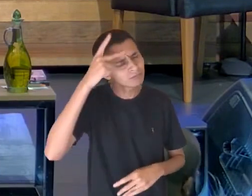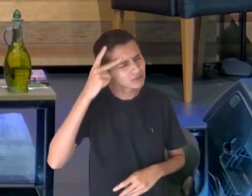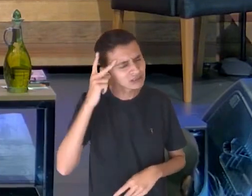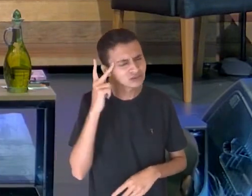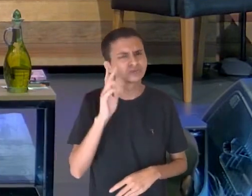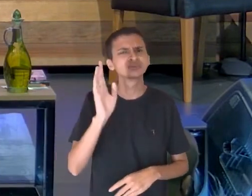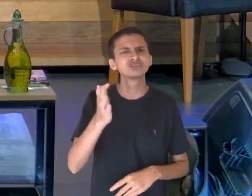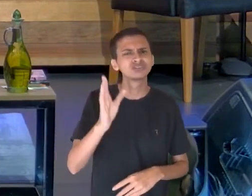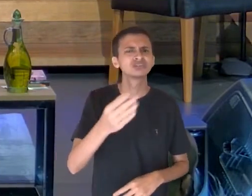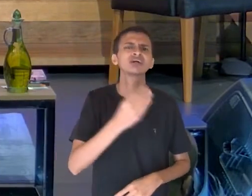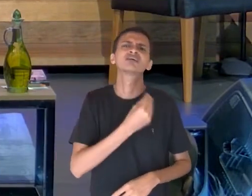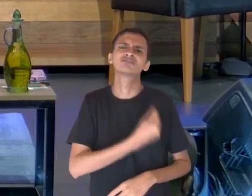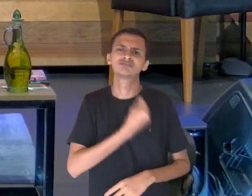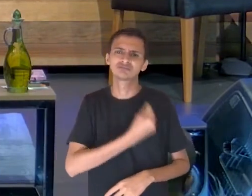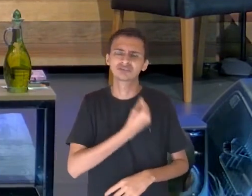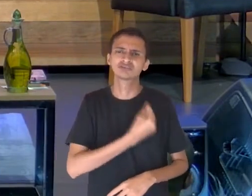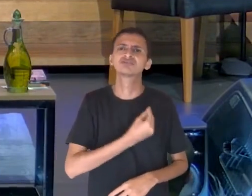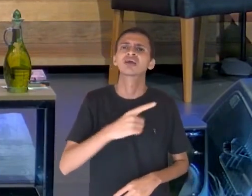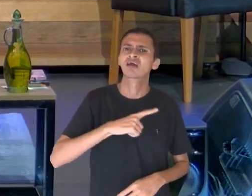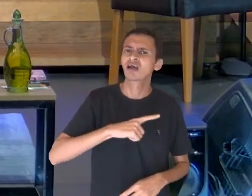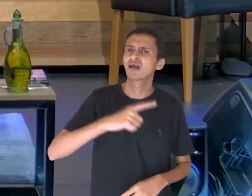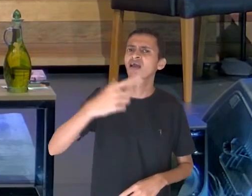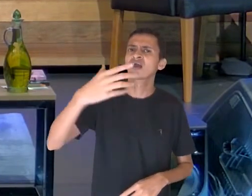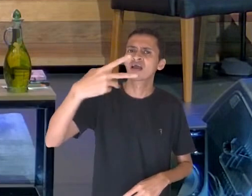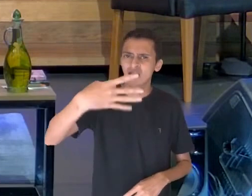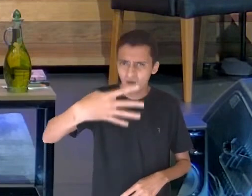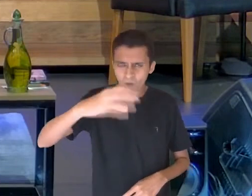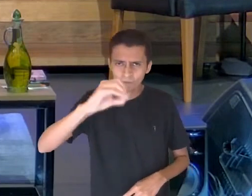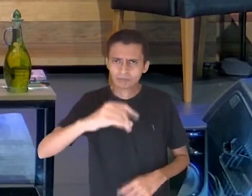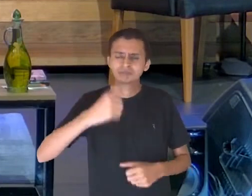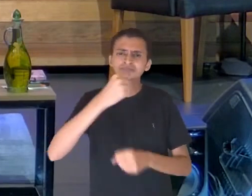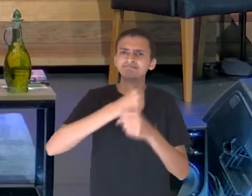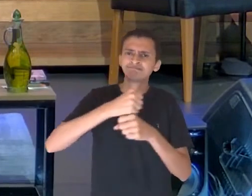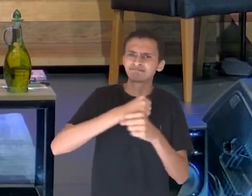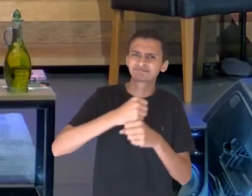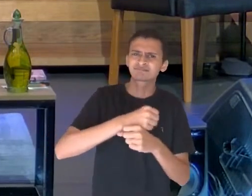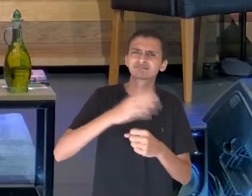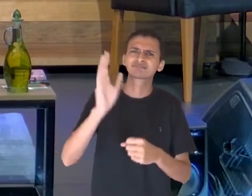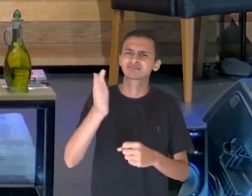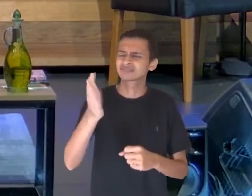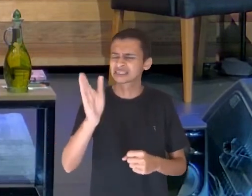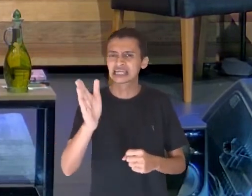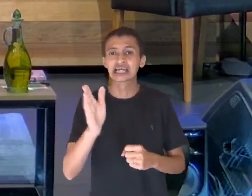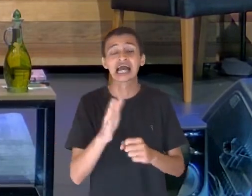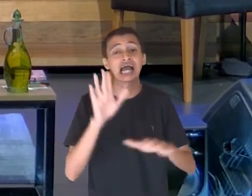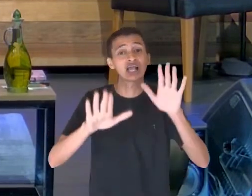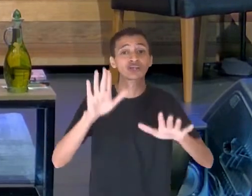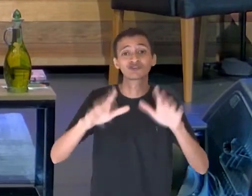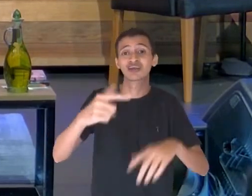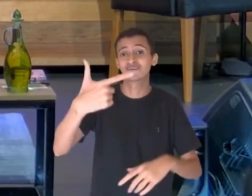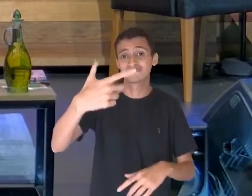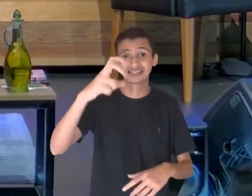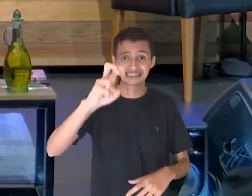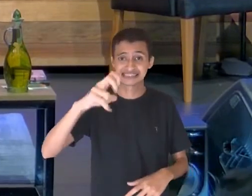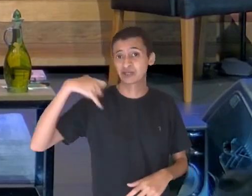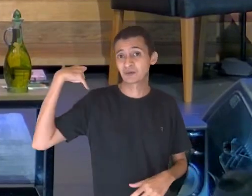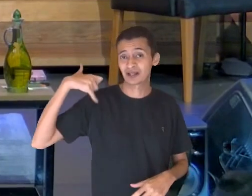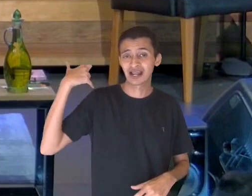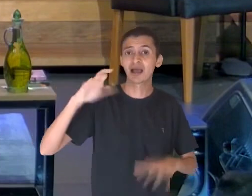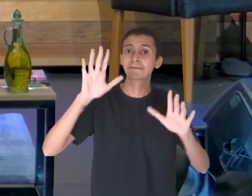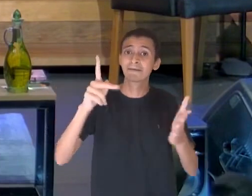gente que realmente tem 40 anos de vida, mesmo que tenha 25. Eu estou falando com